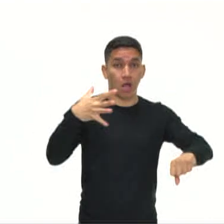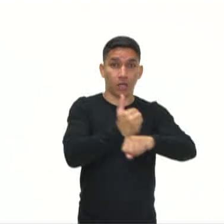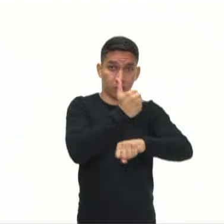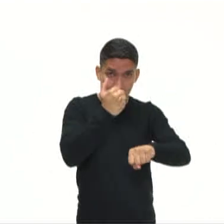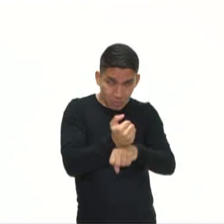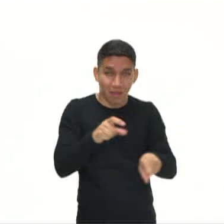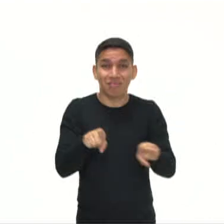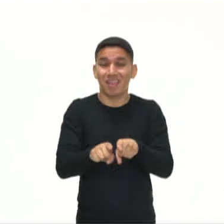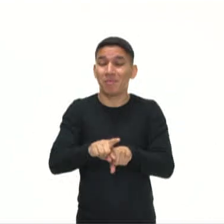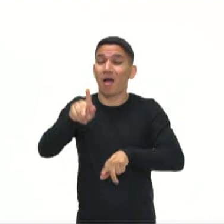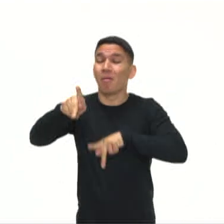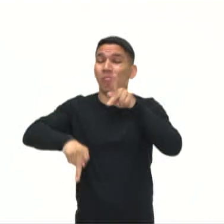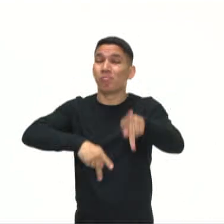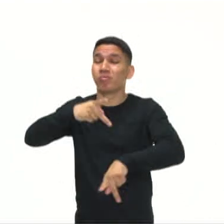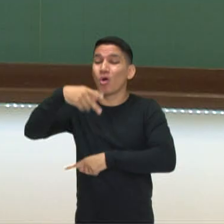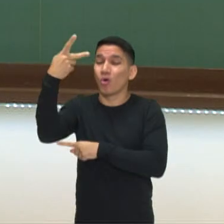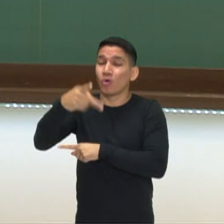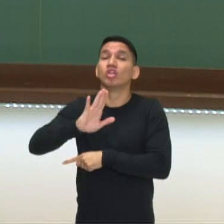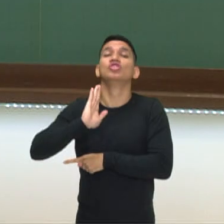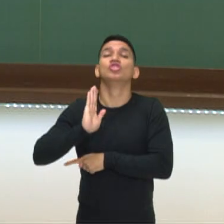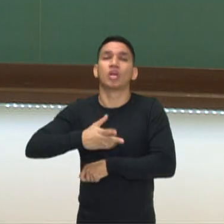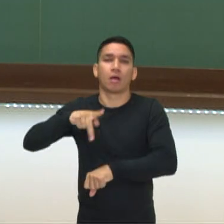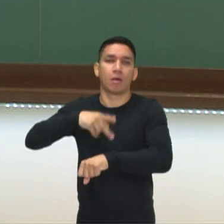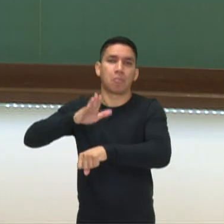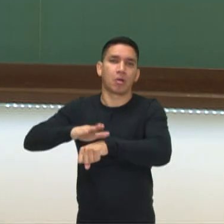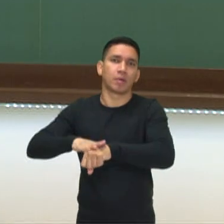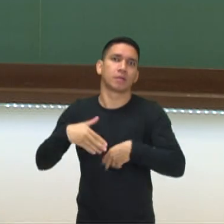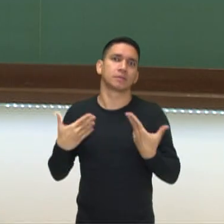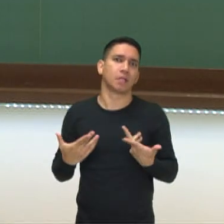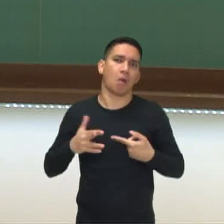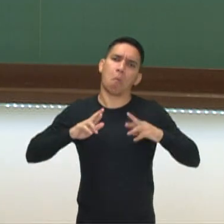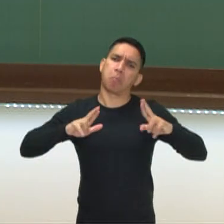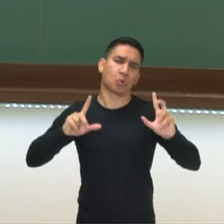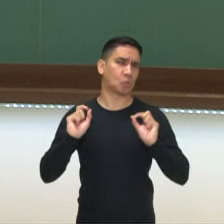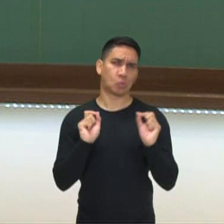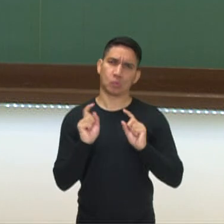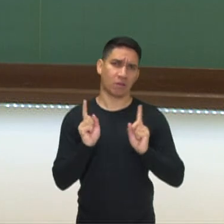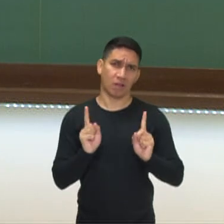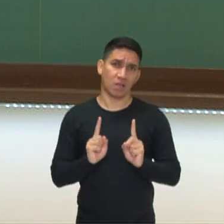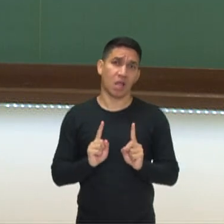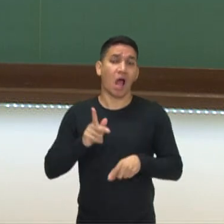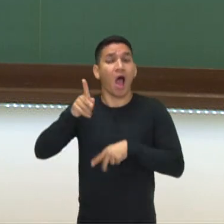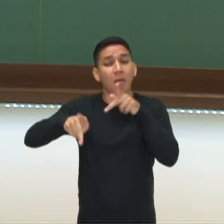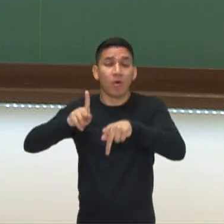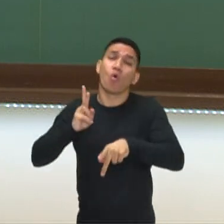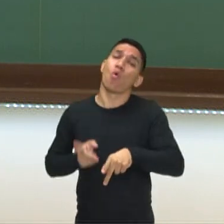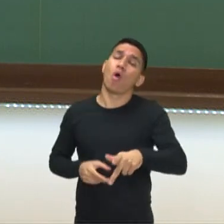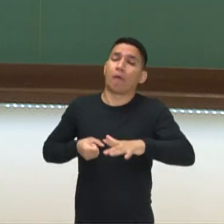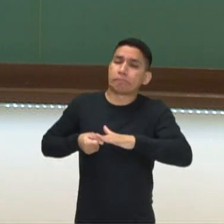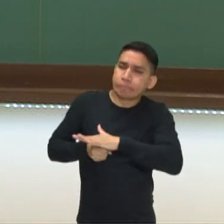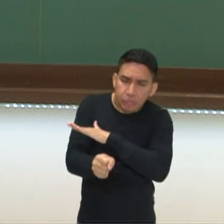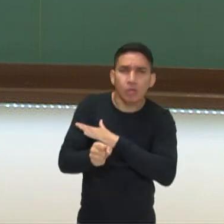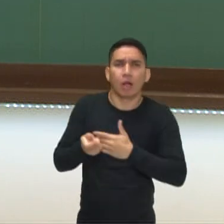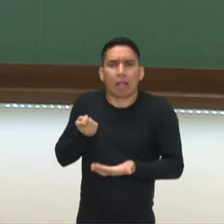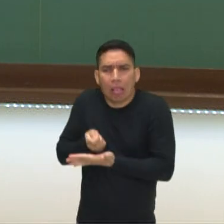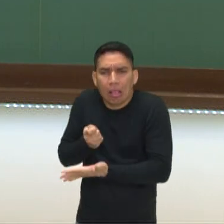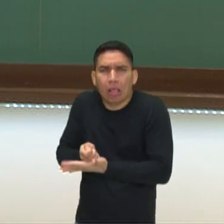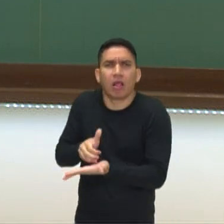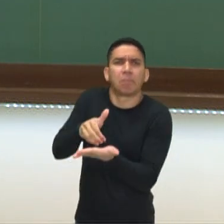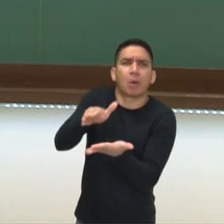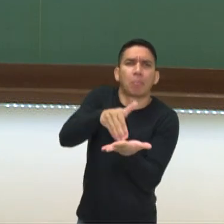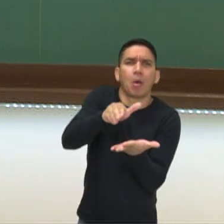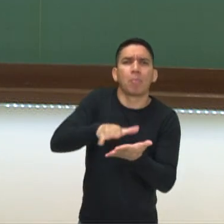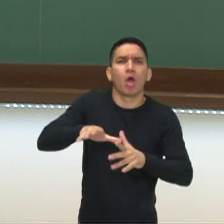povos originários. Então, não mudou, de fato, tanta coisa. Os povos continuaram sendo explorados, expulsos das suas terras, e